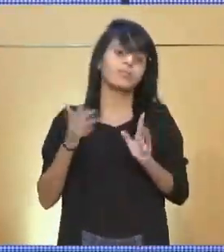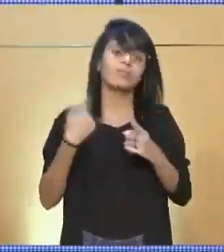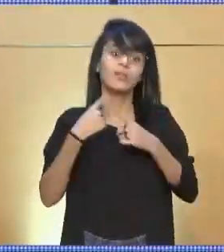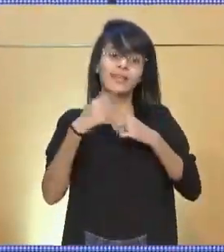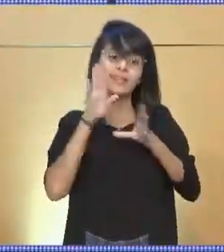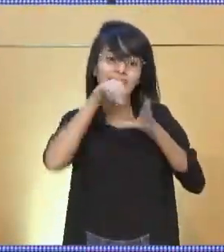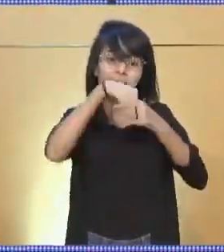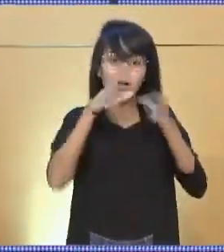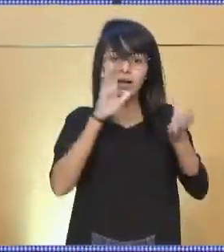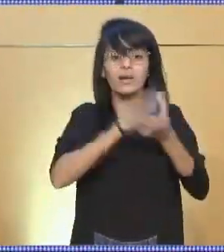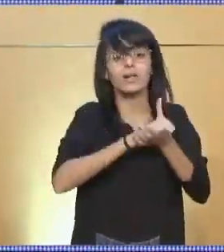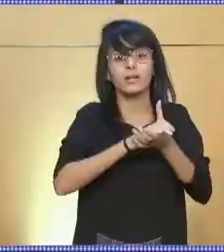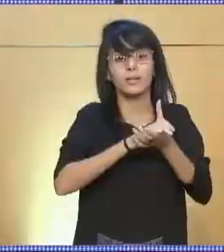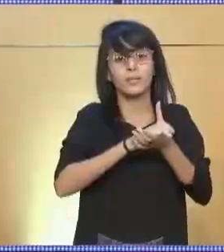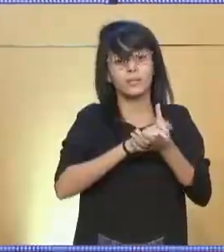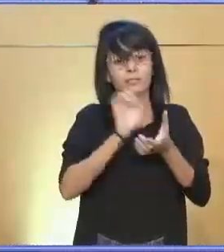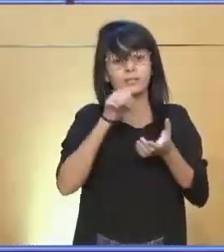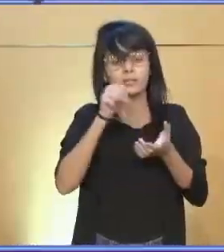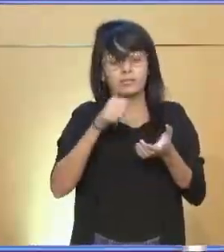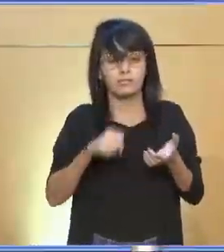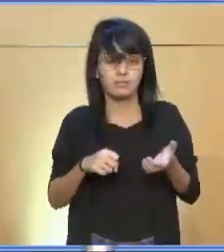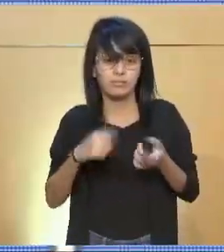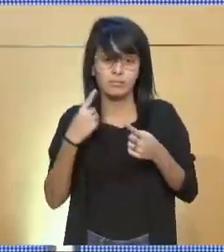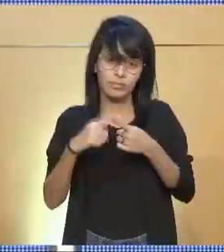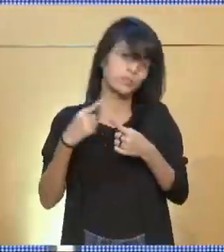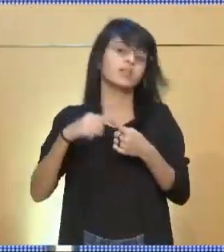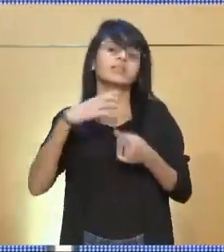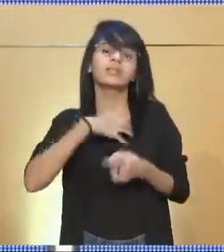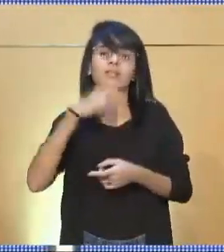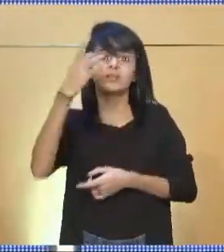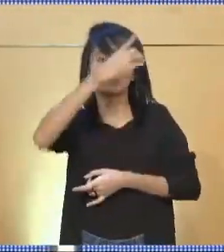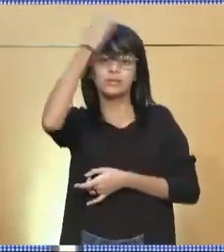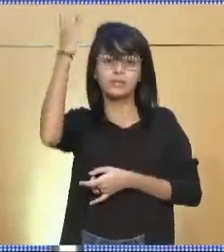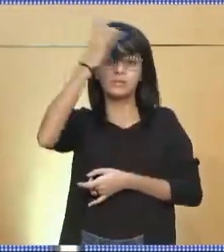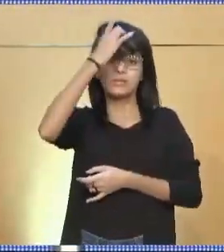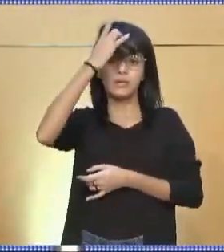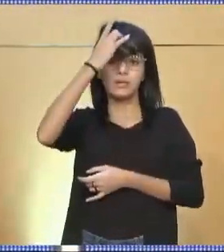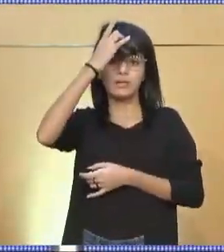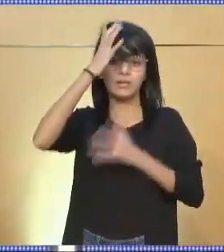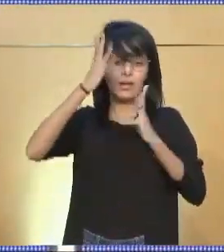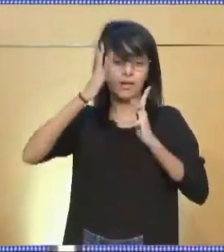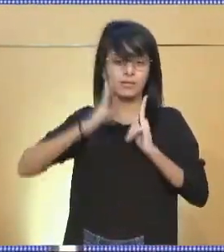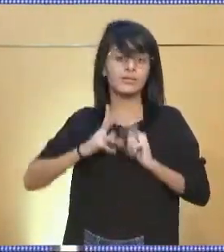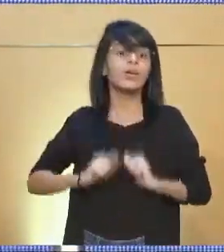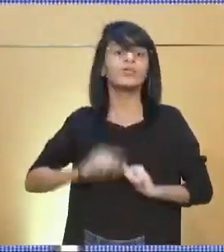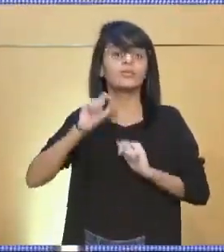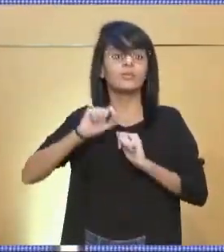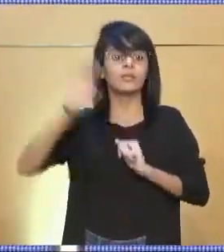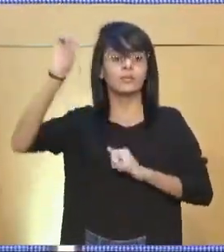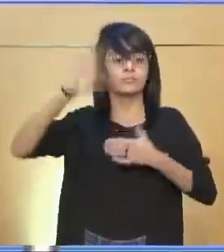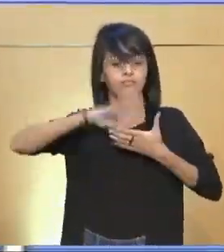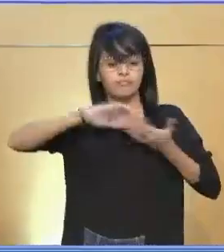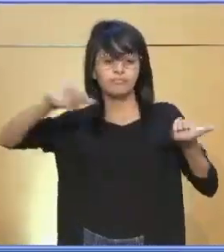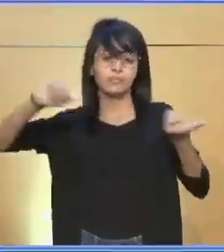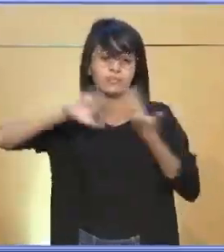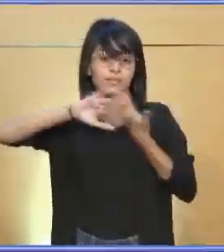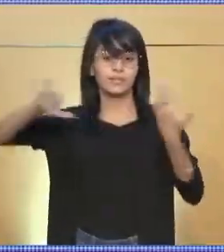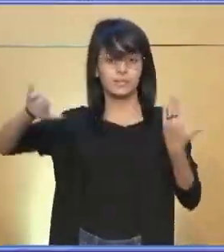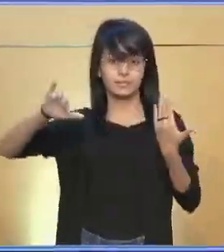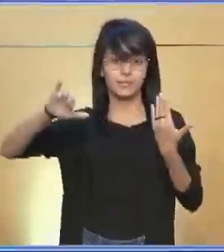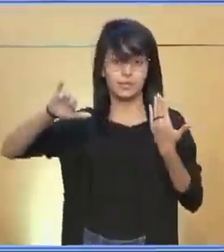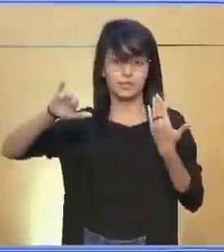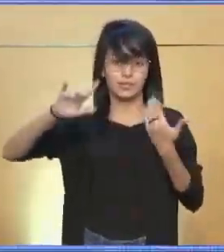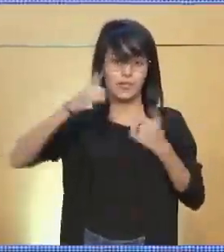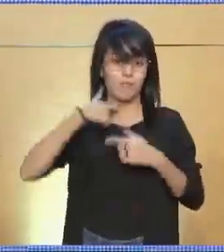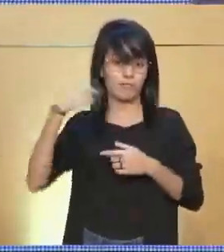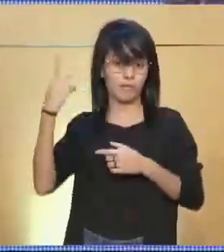casamento, é. Porque o sentido de santo é separado para um propósito específico feito por Deus. Então,